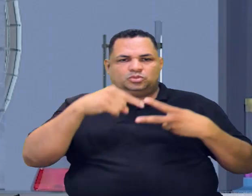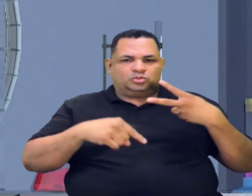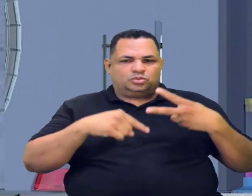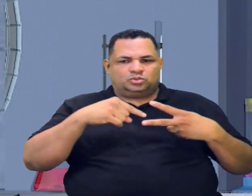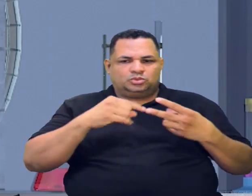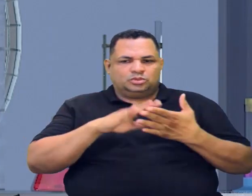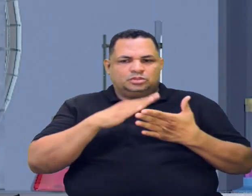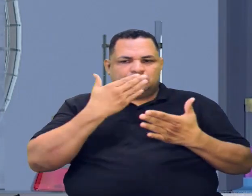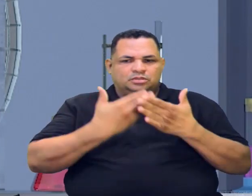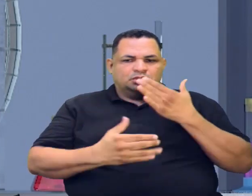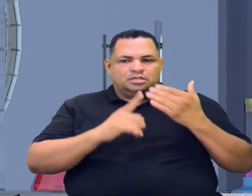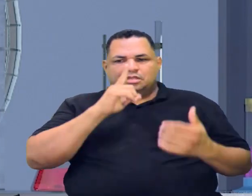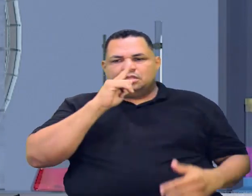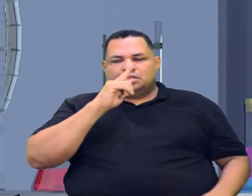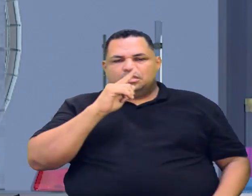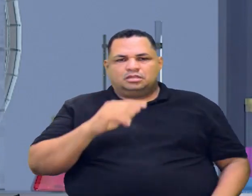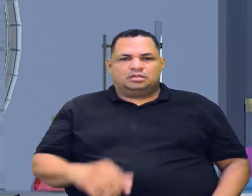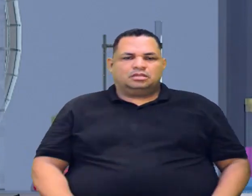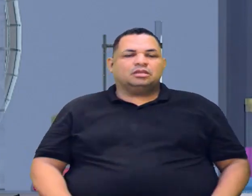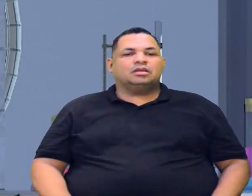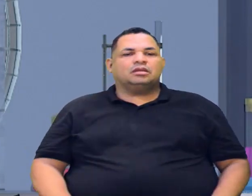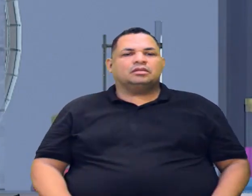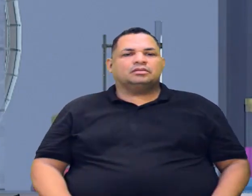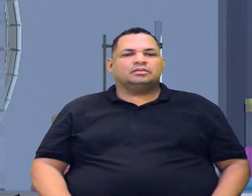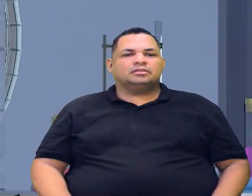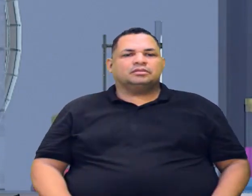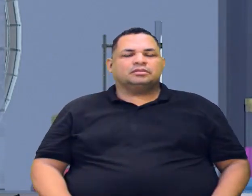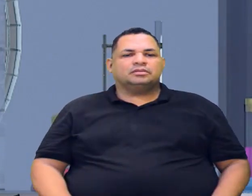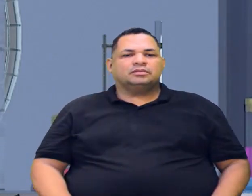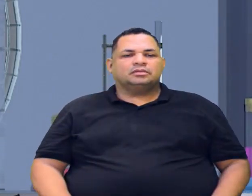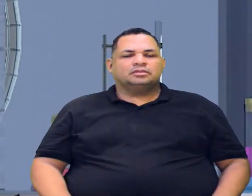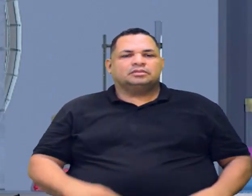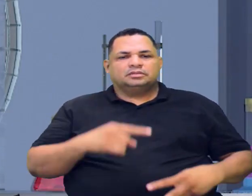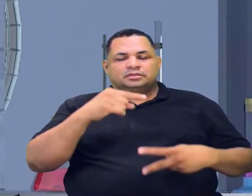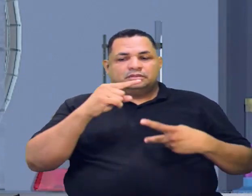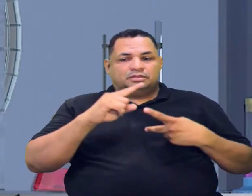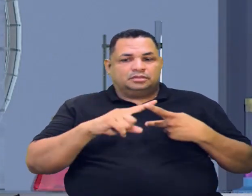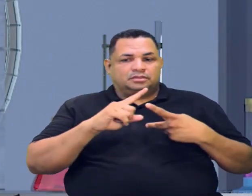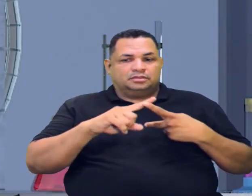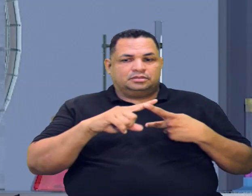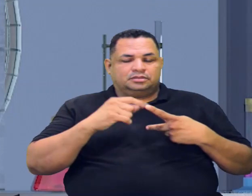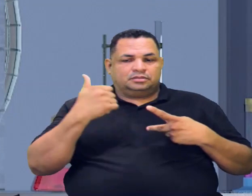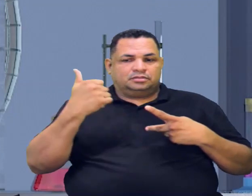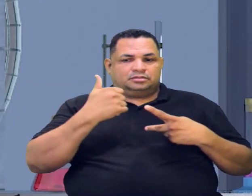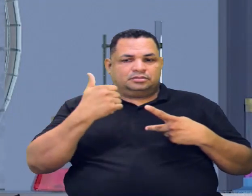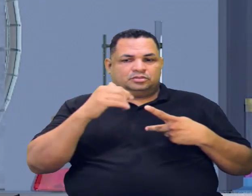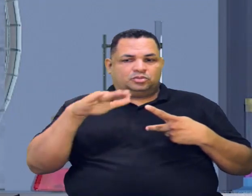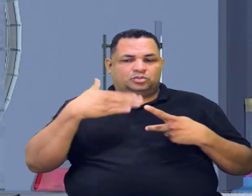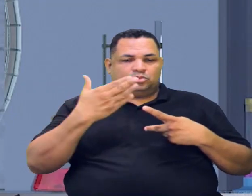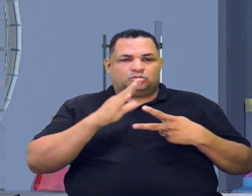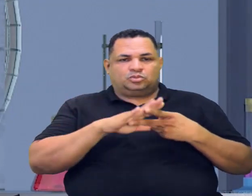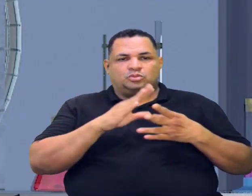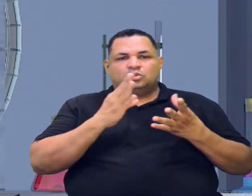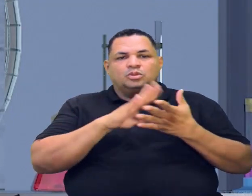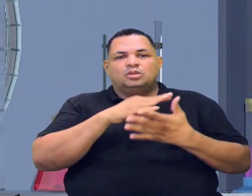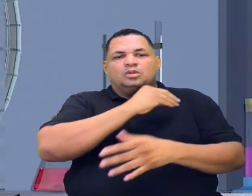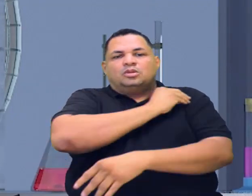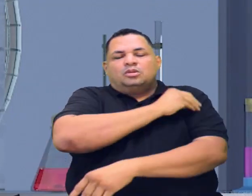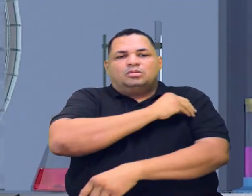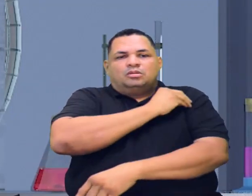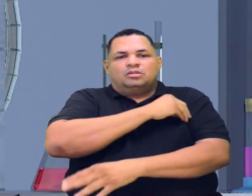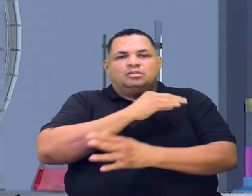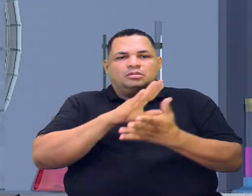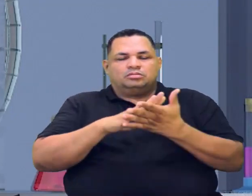de desidratação para os álcools. Na primeira, quando o álcool, uma molécula